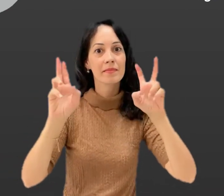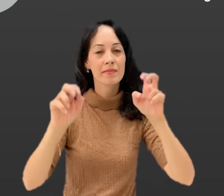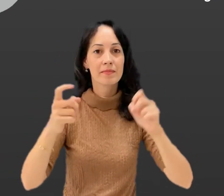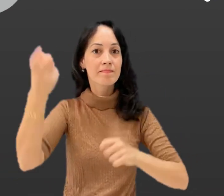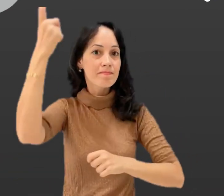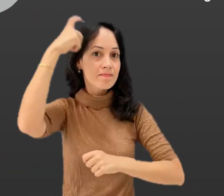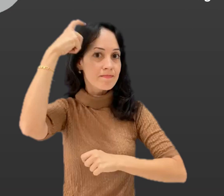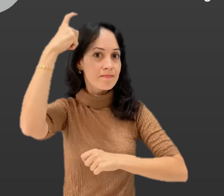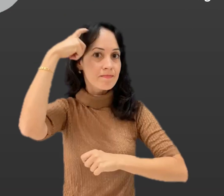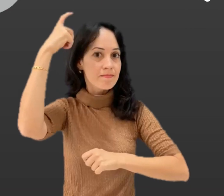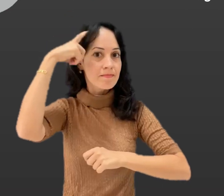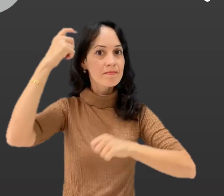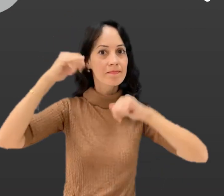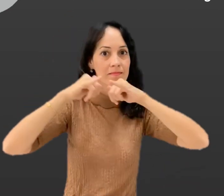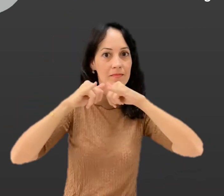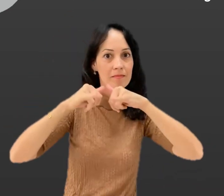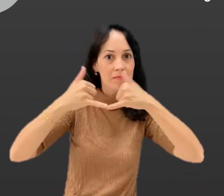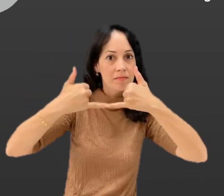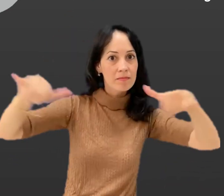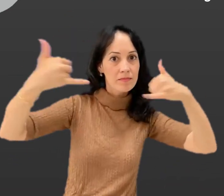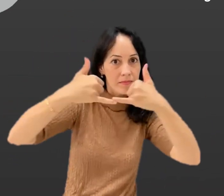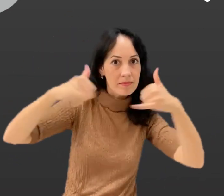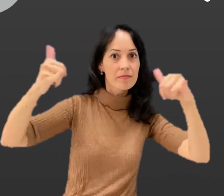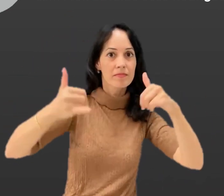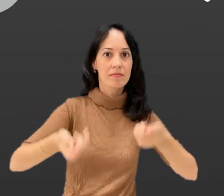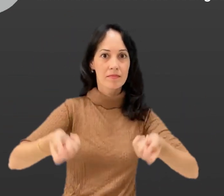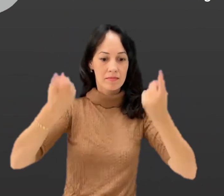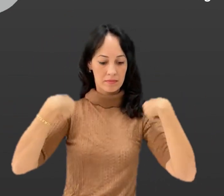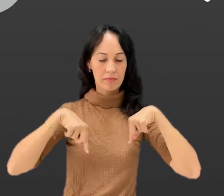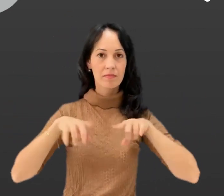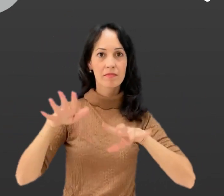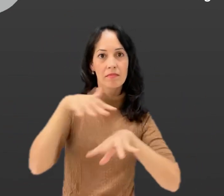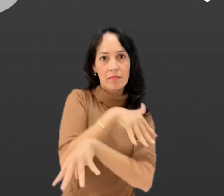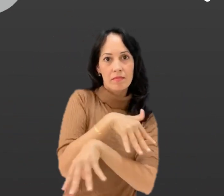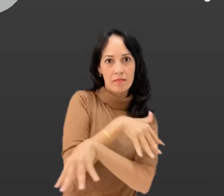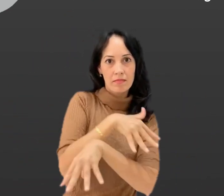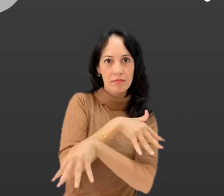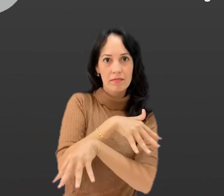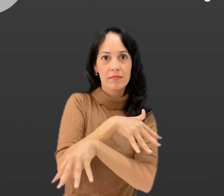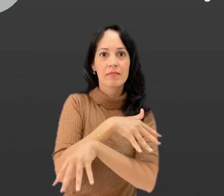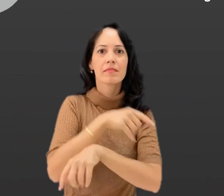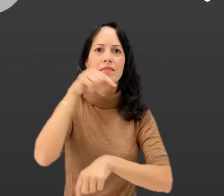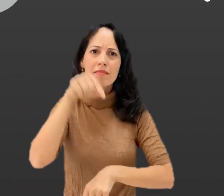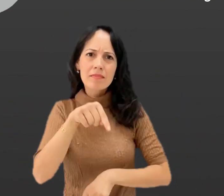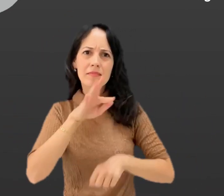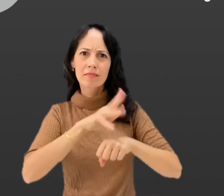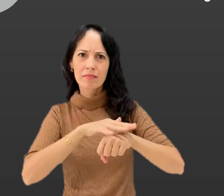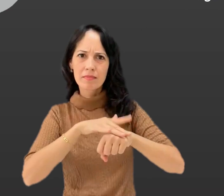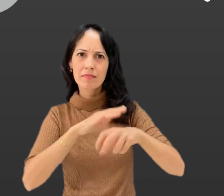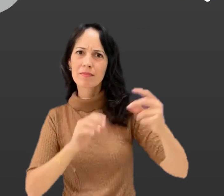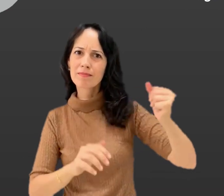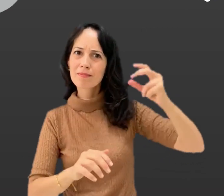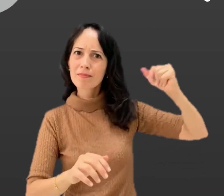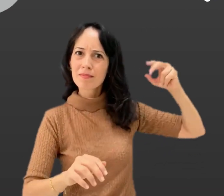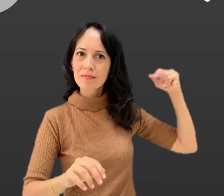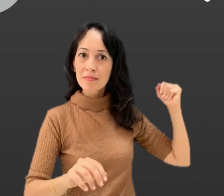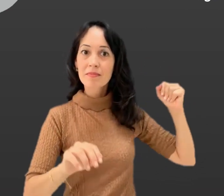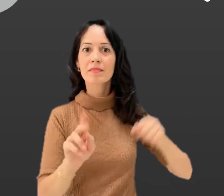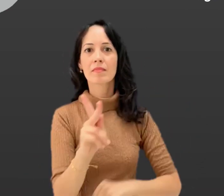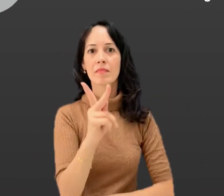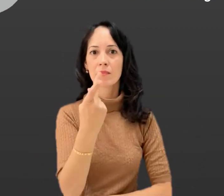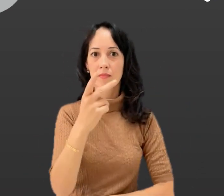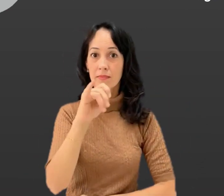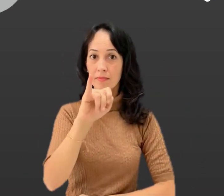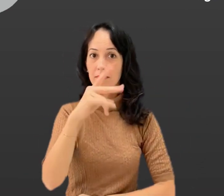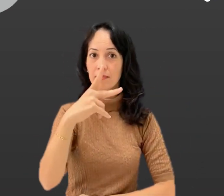epilepsia. A epilepsia é uma doença conhecida desde a antiguidade. Hipócrates já chamava a atenção que